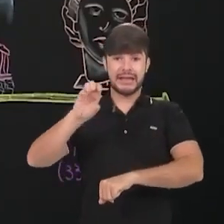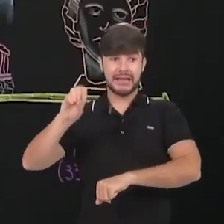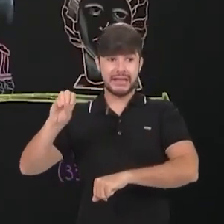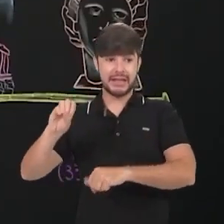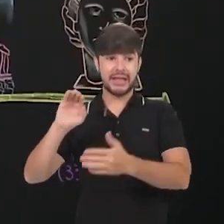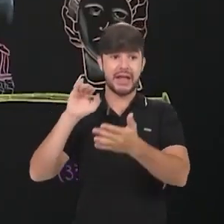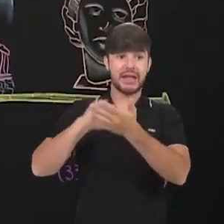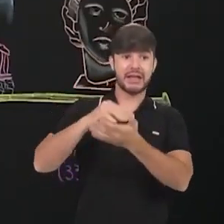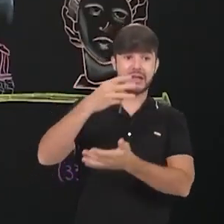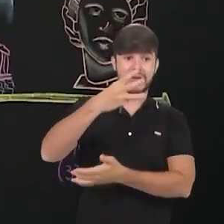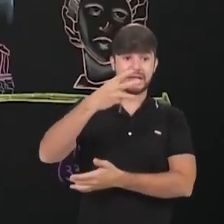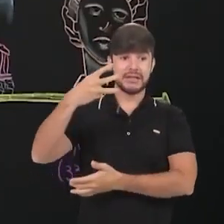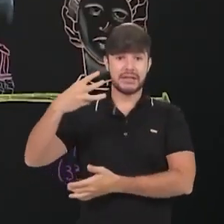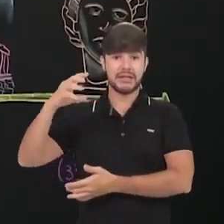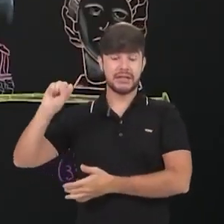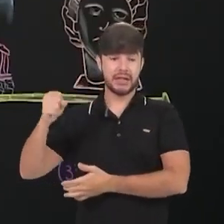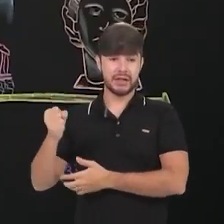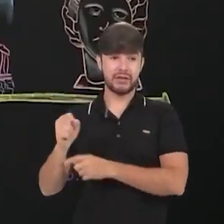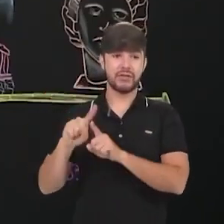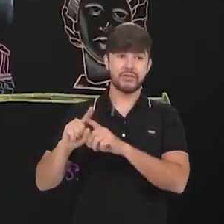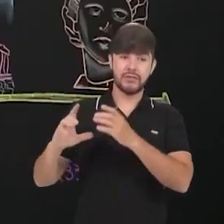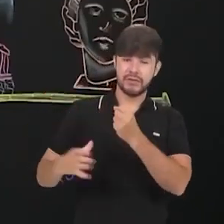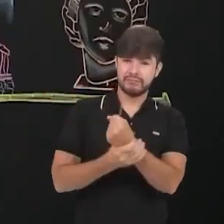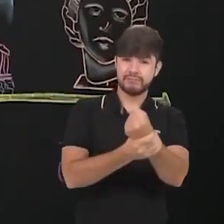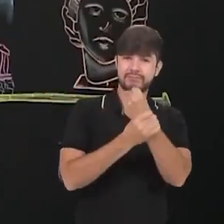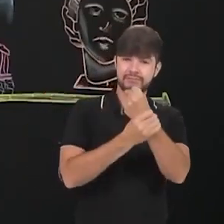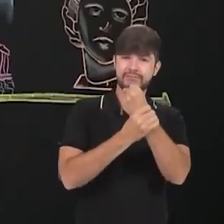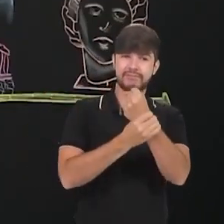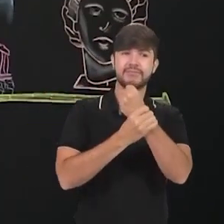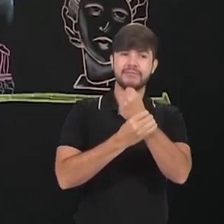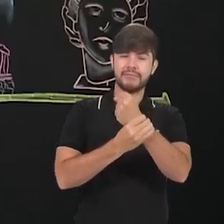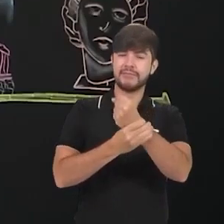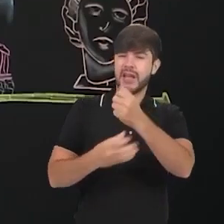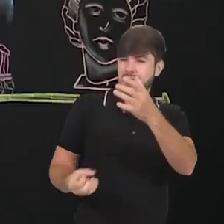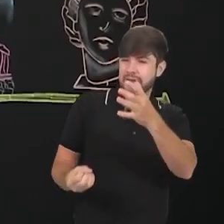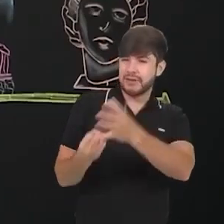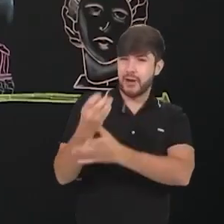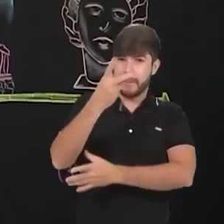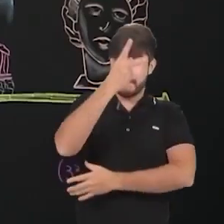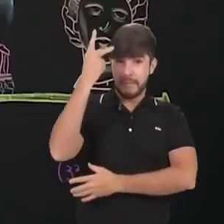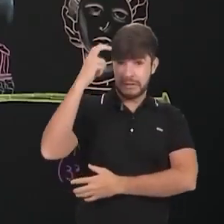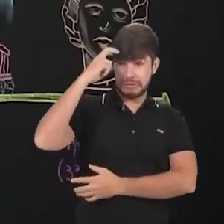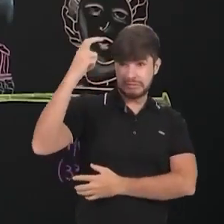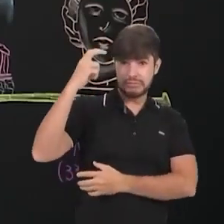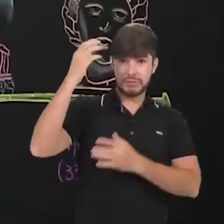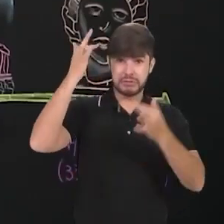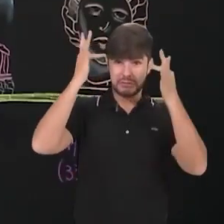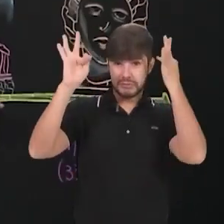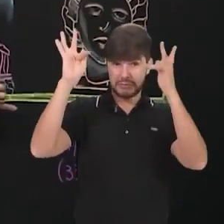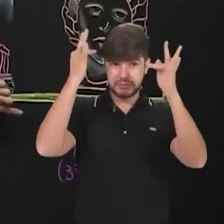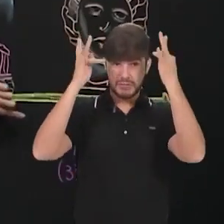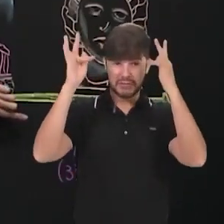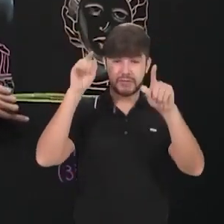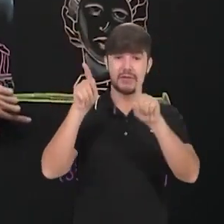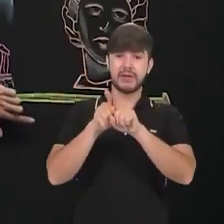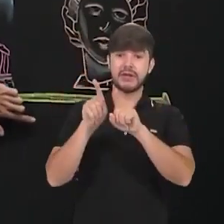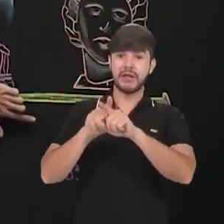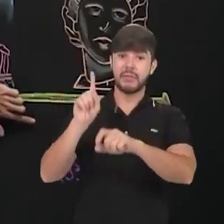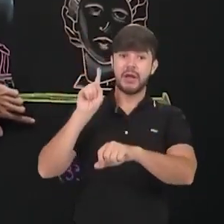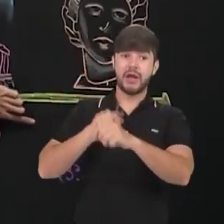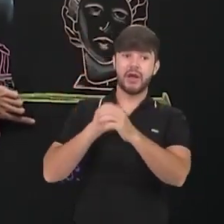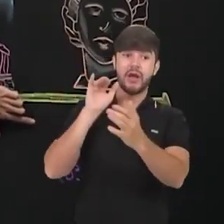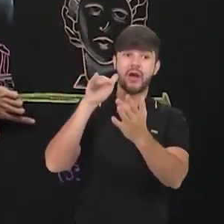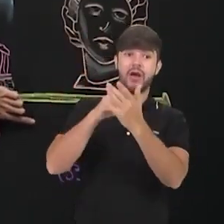a.C., onde se fortaleceram as principais polis, onde teve o surgimento da filosofia. E por último, o período que